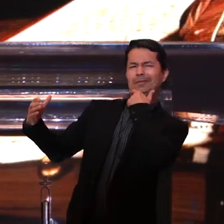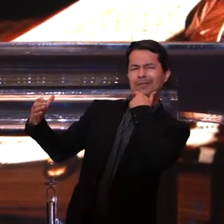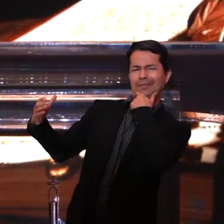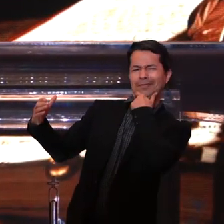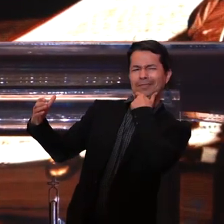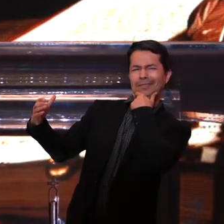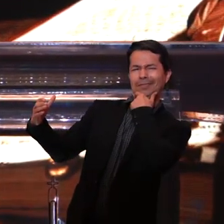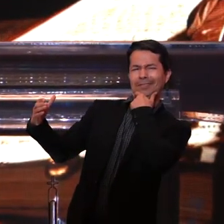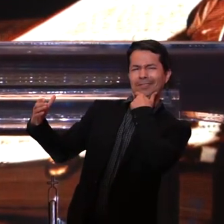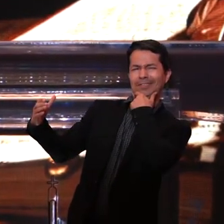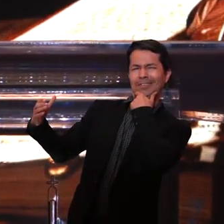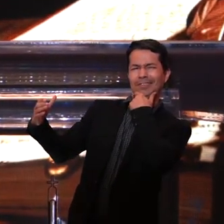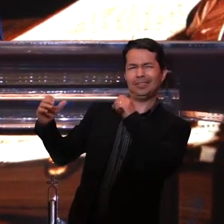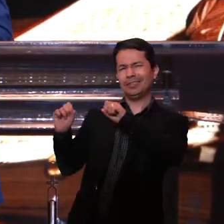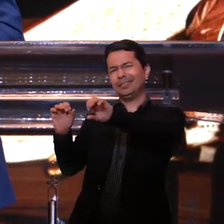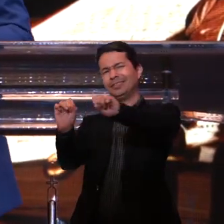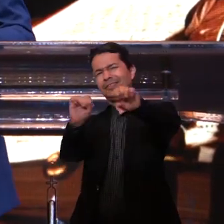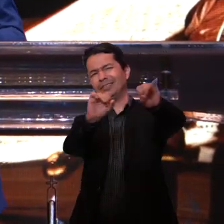neste campo aqui?